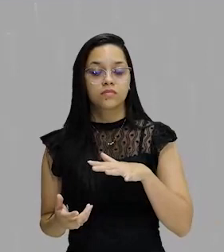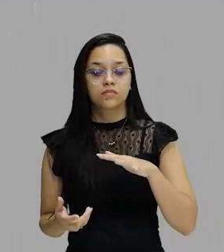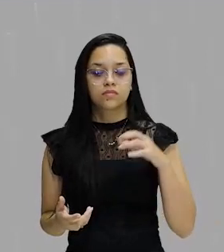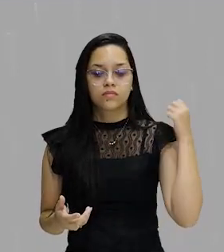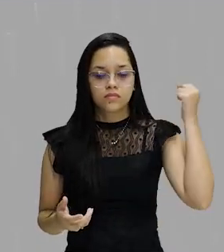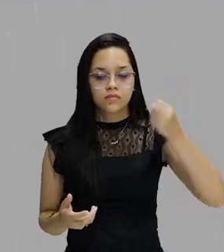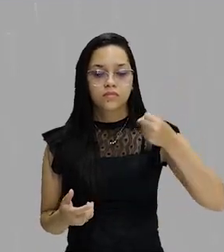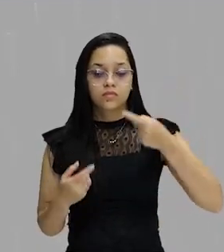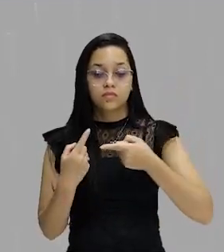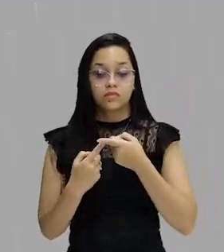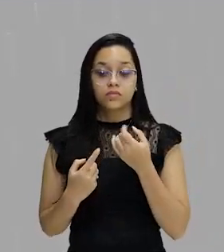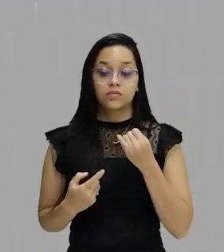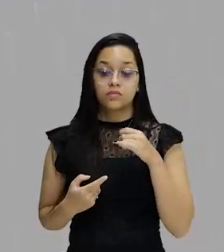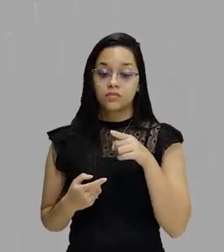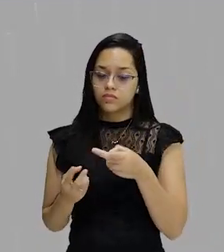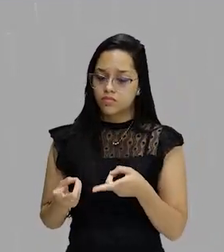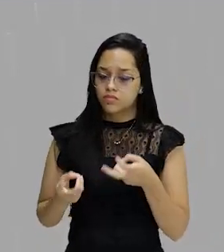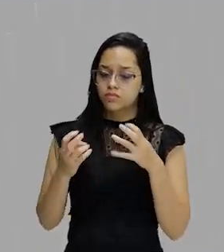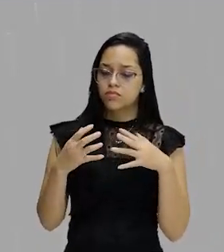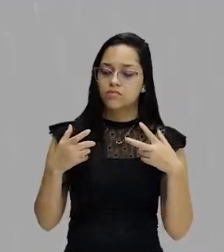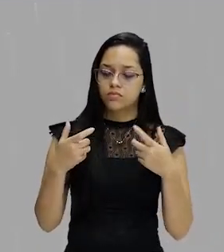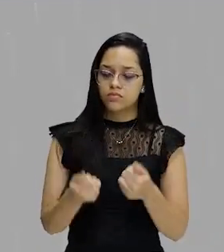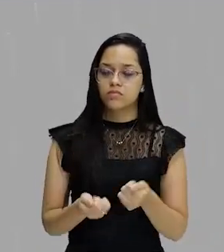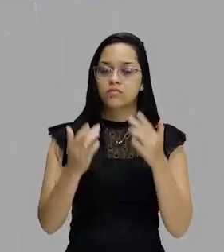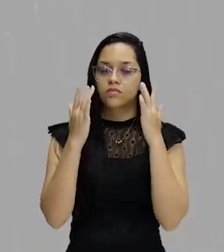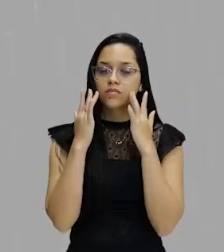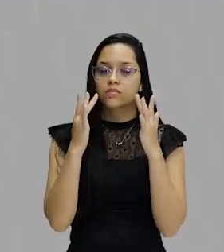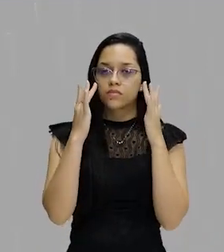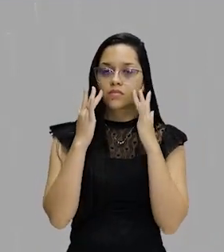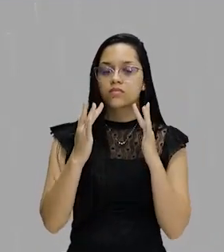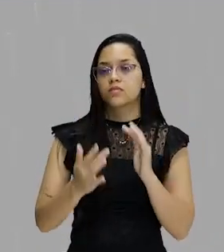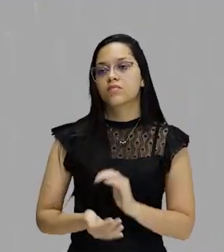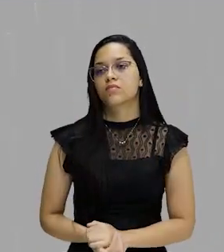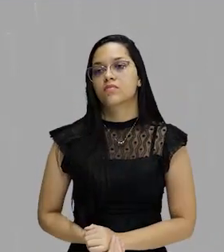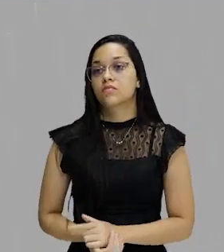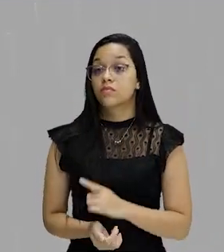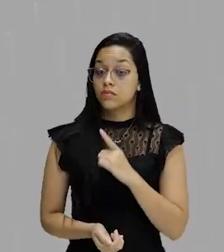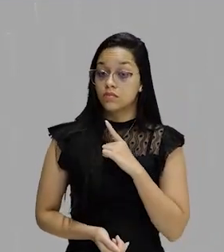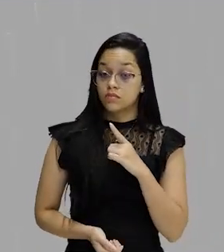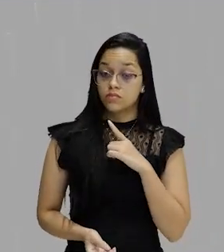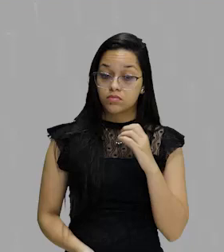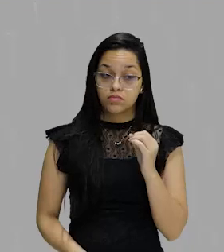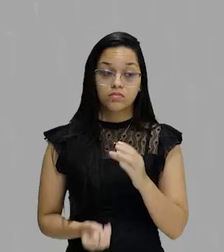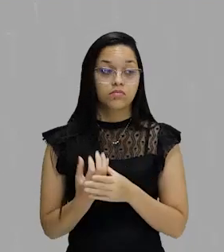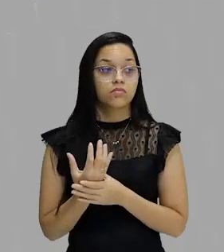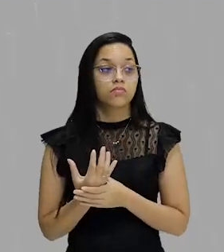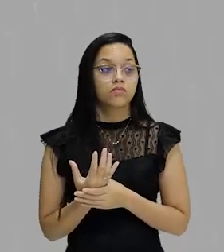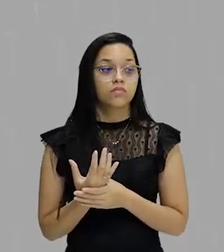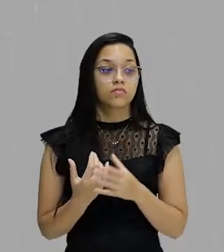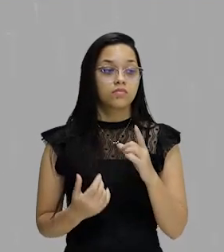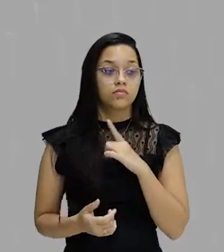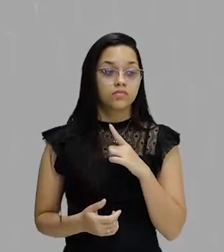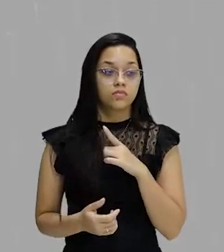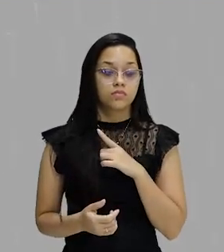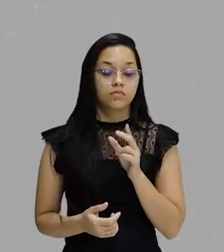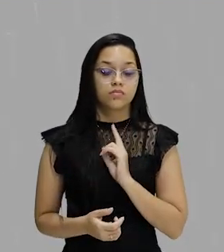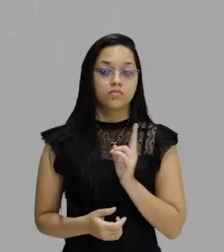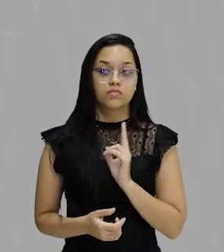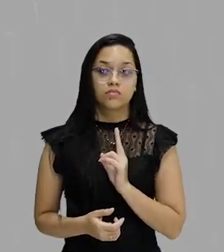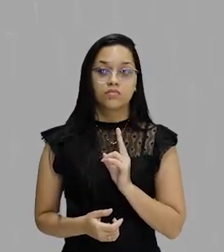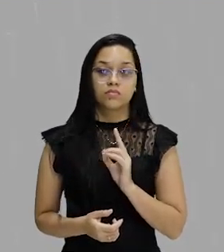revolucionário. Porque se você observar a maioria das peças que foram produzidas pelo